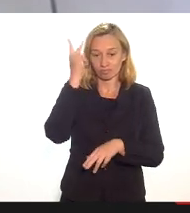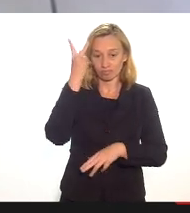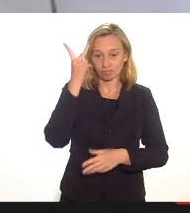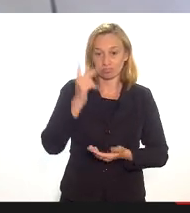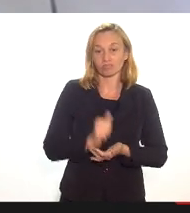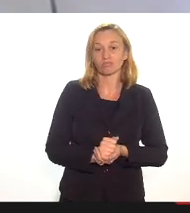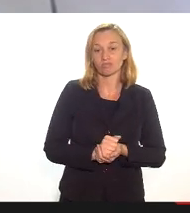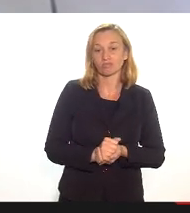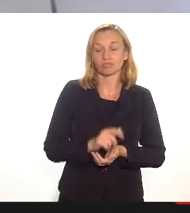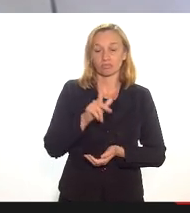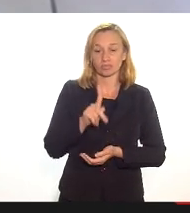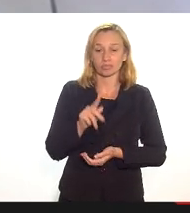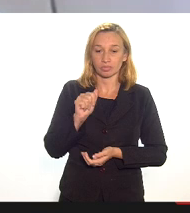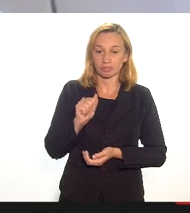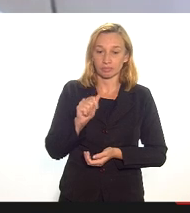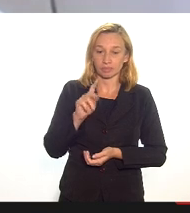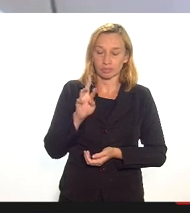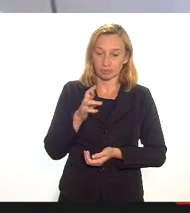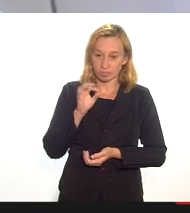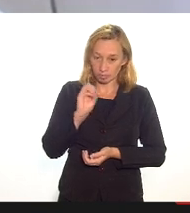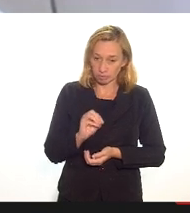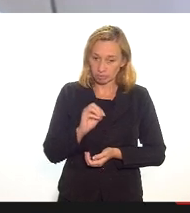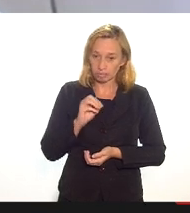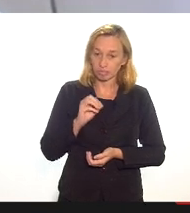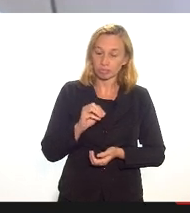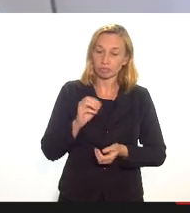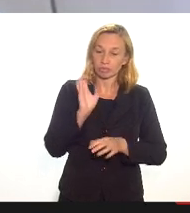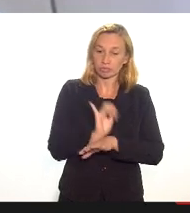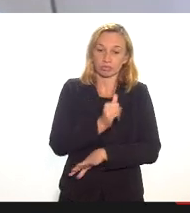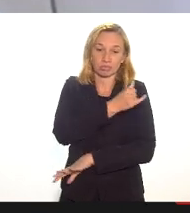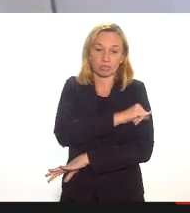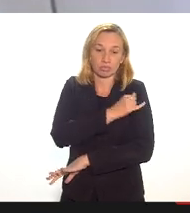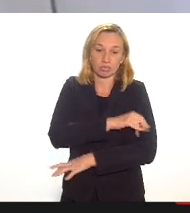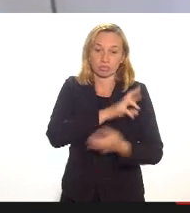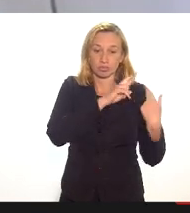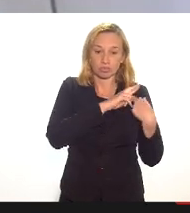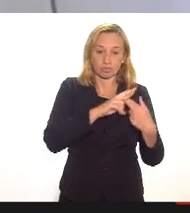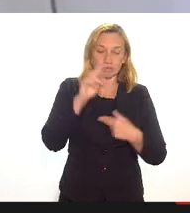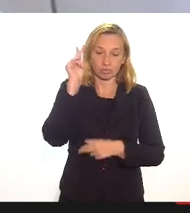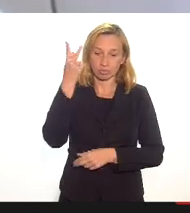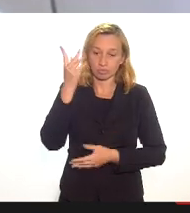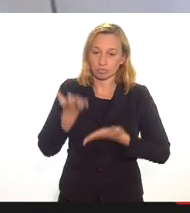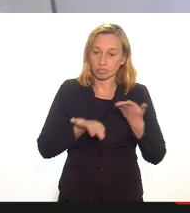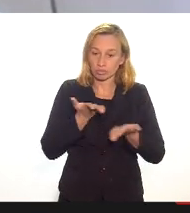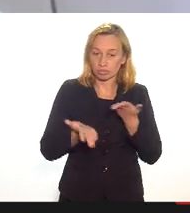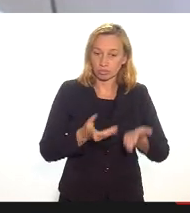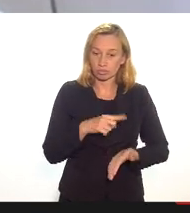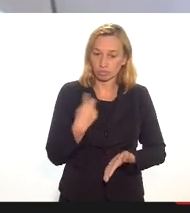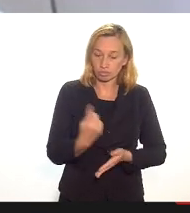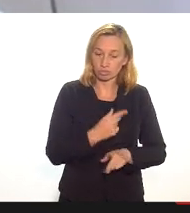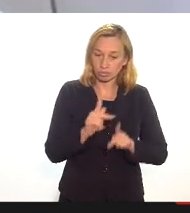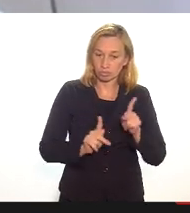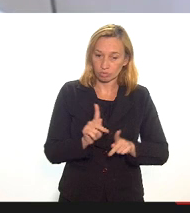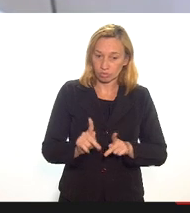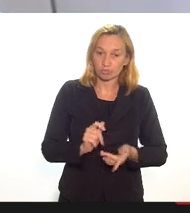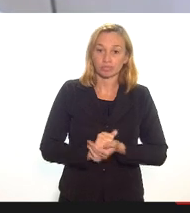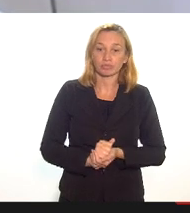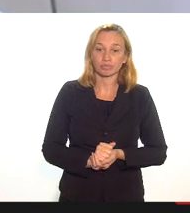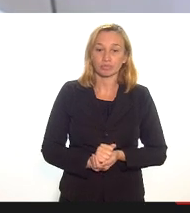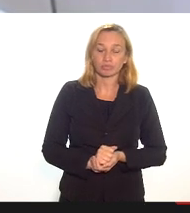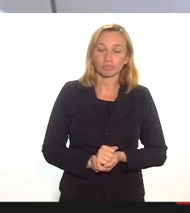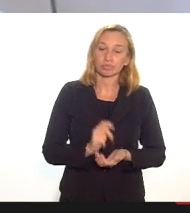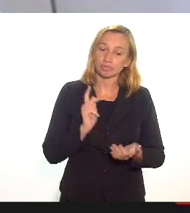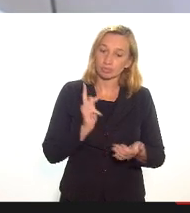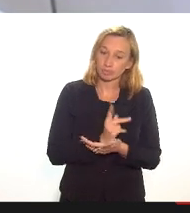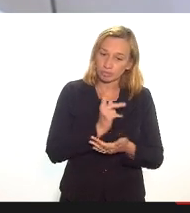inclusive patrimônio do Estado do Rio de Janeiro, a sua responsabilidade histórica de cuidar do nosso povo. É